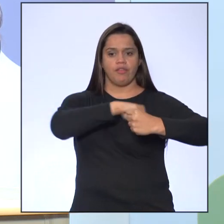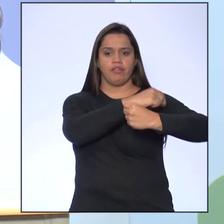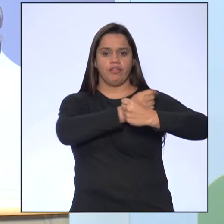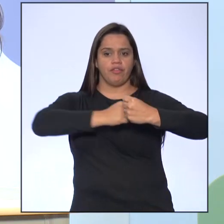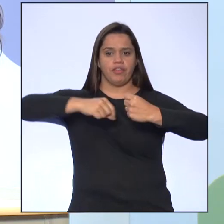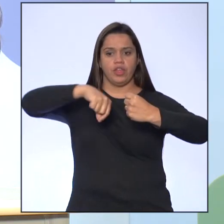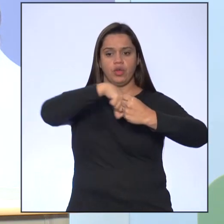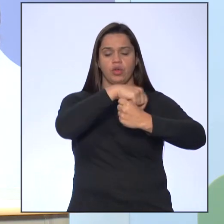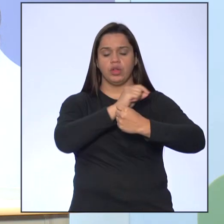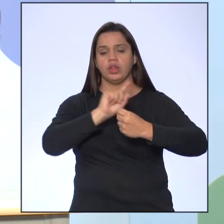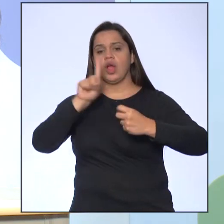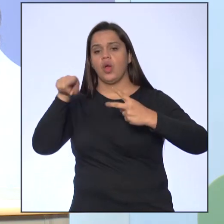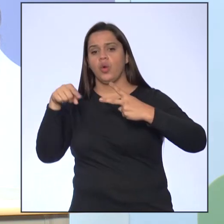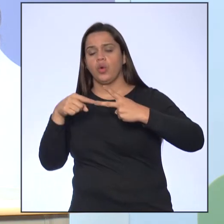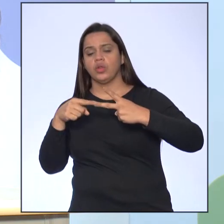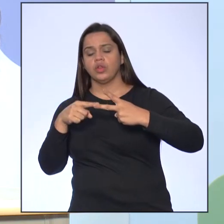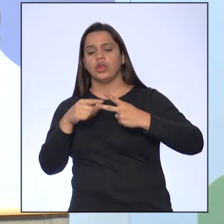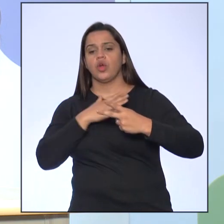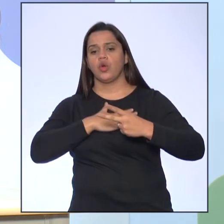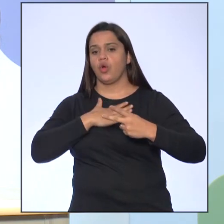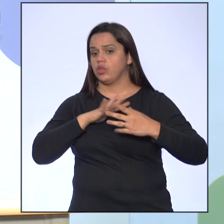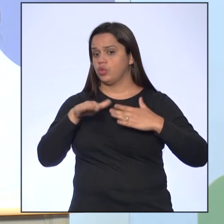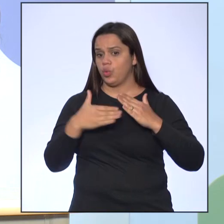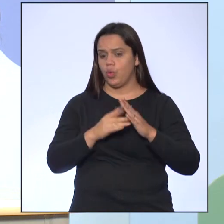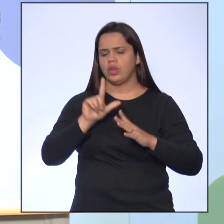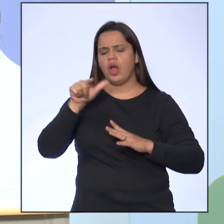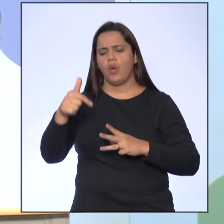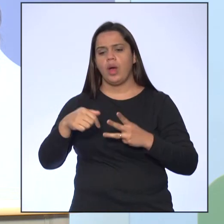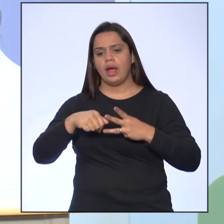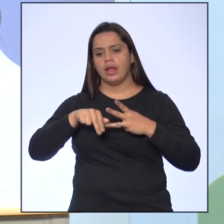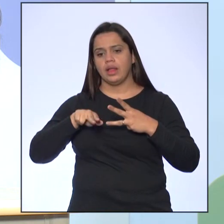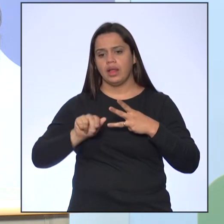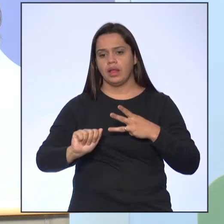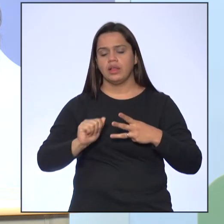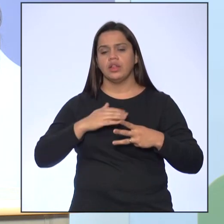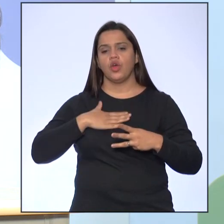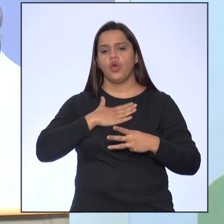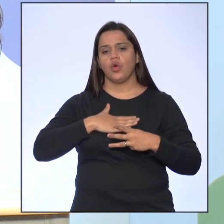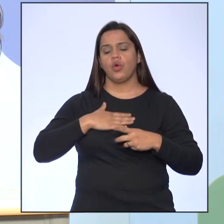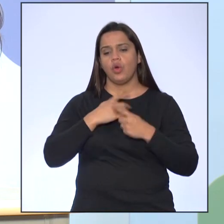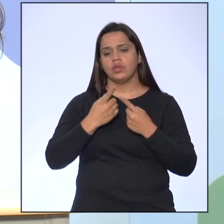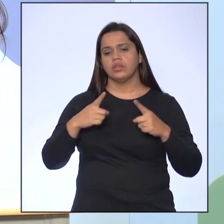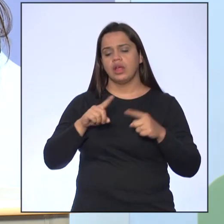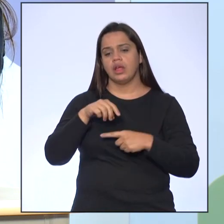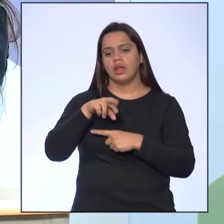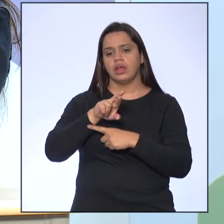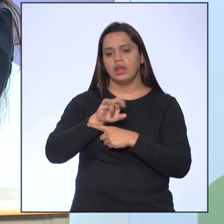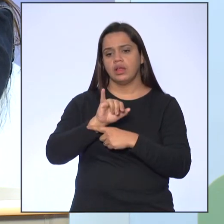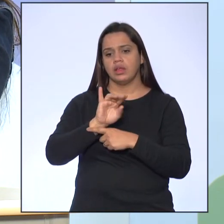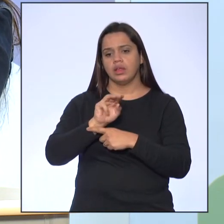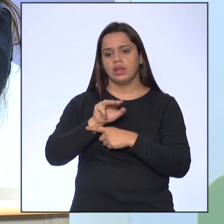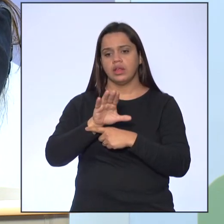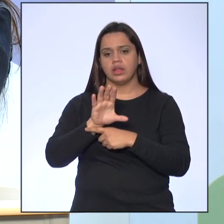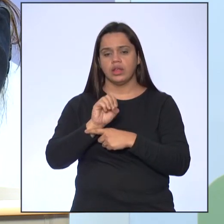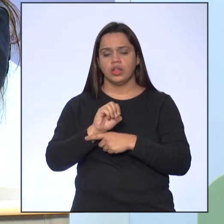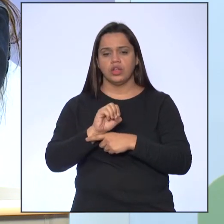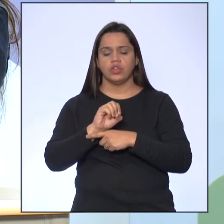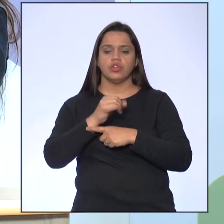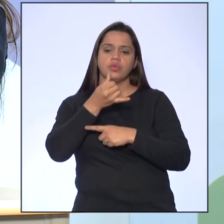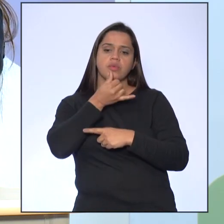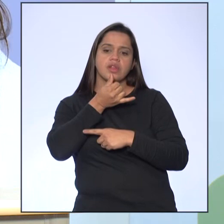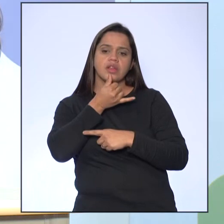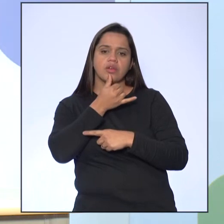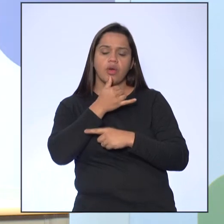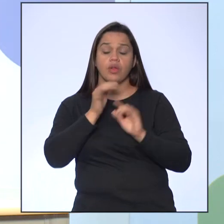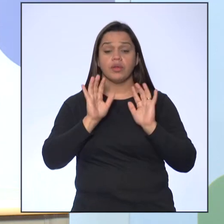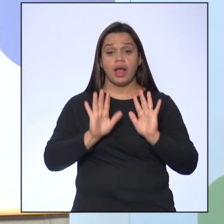de sons mais melancólicos. Tá certo? Então, gente, olha só. Né? Os alunos também estão comentando sobre essa música de